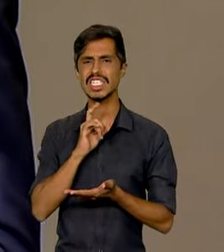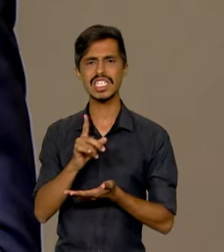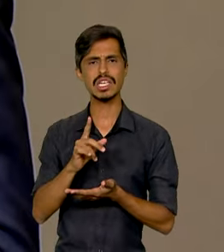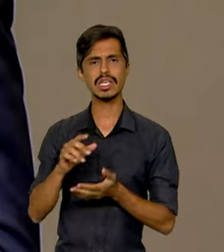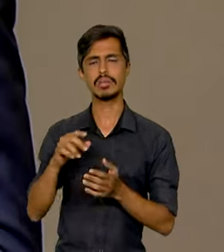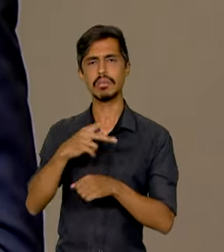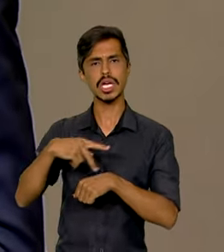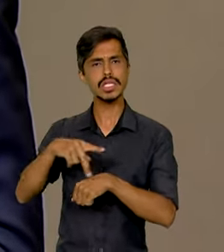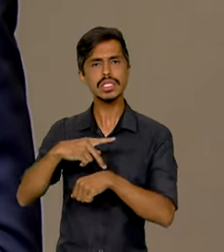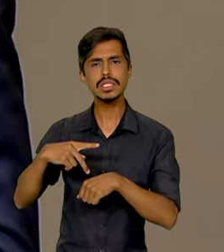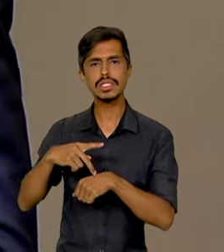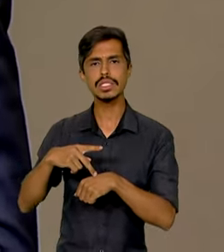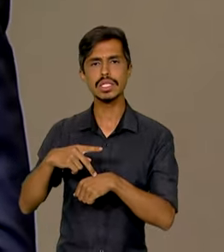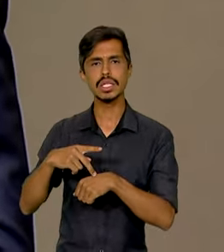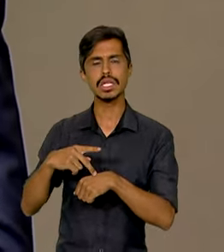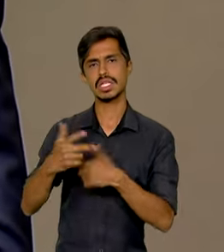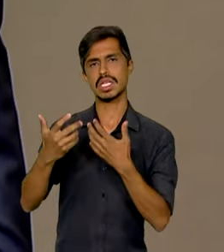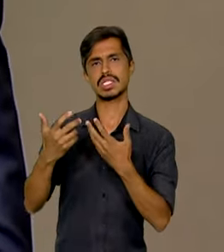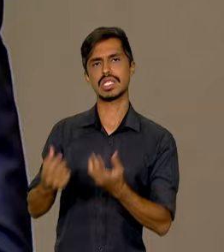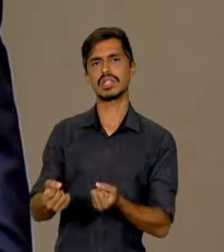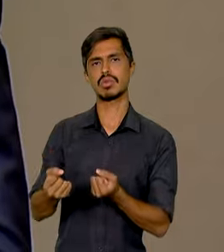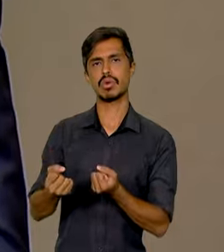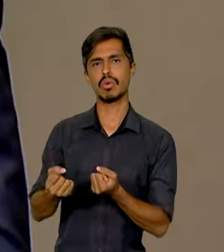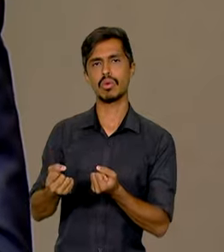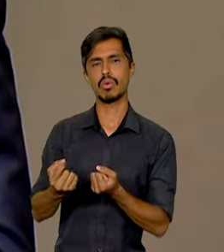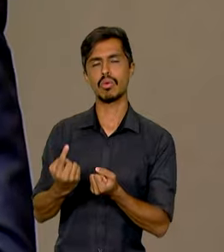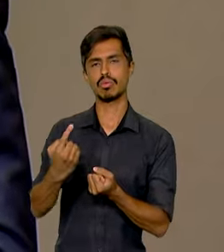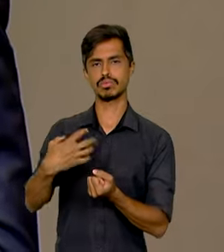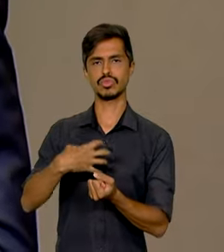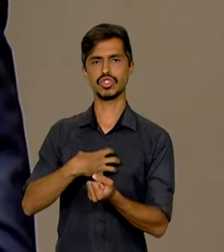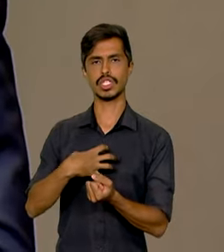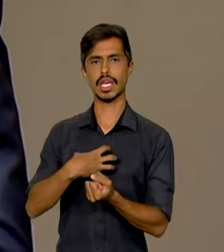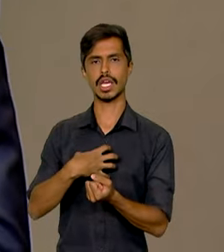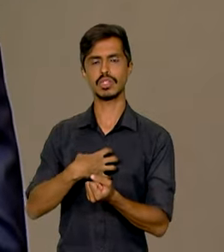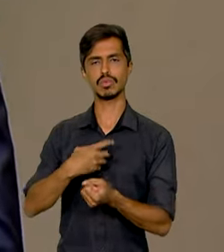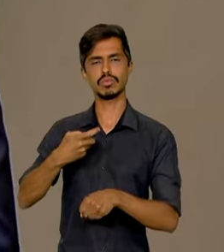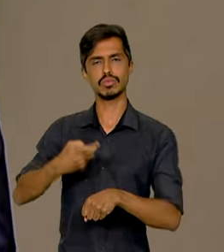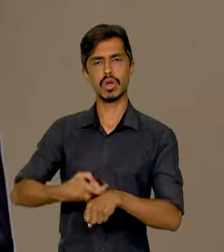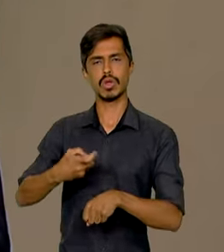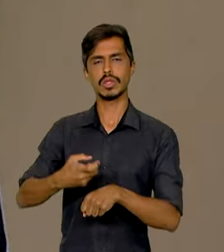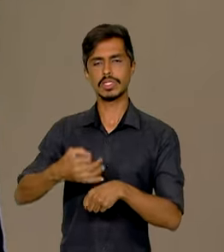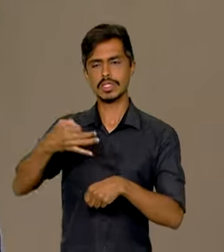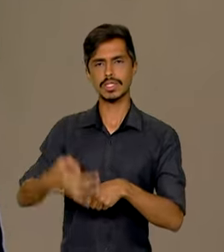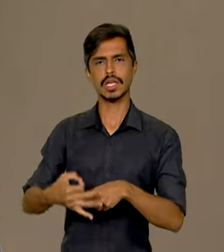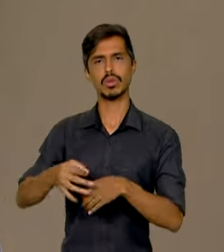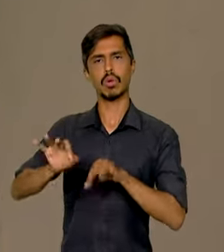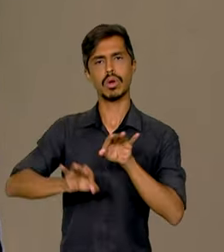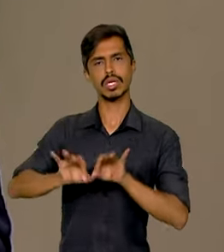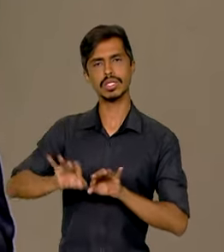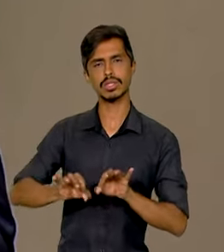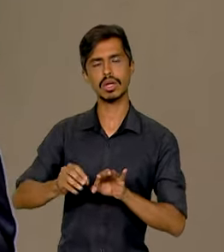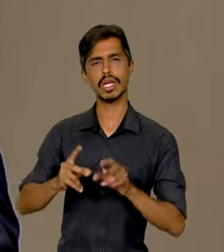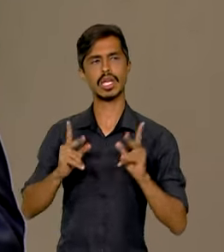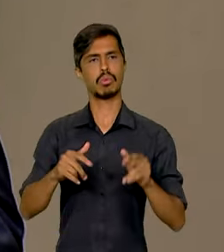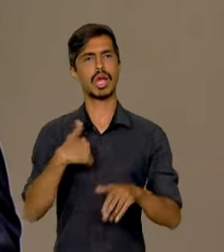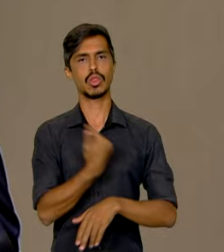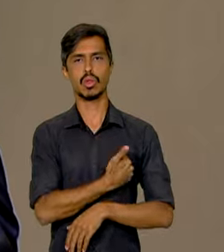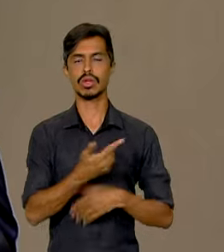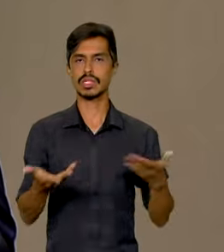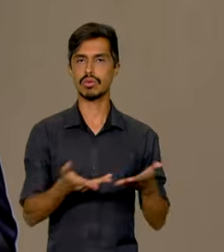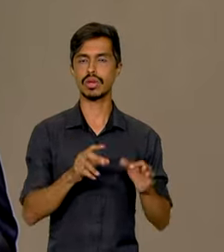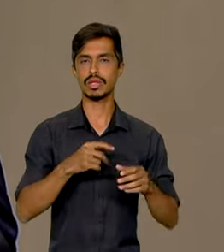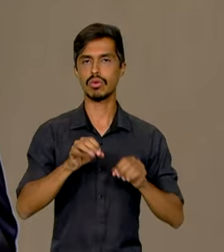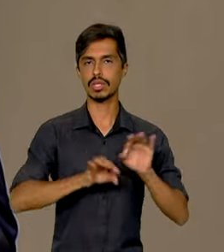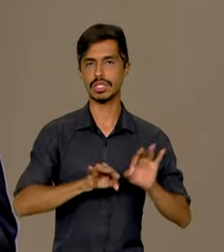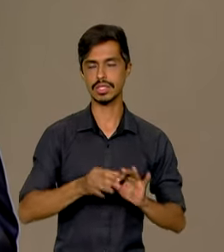país que tenha adotado uma medida concreta, objetiva e organizada como essa que nós estamos